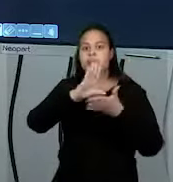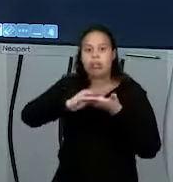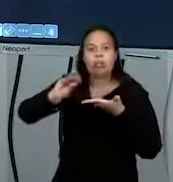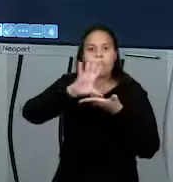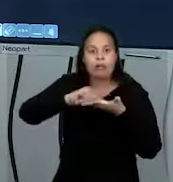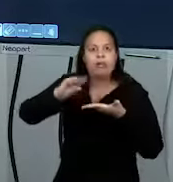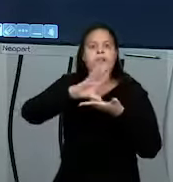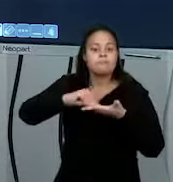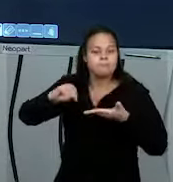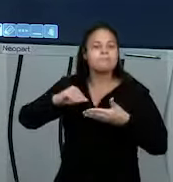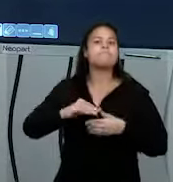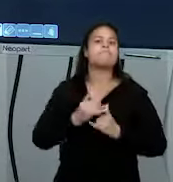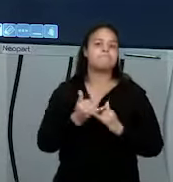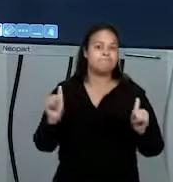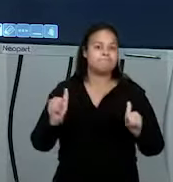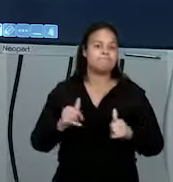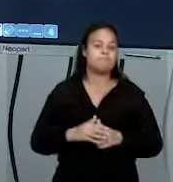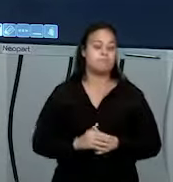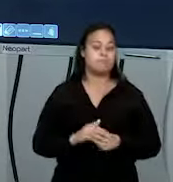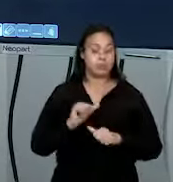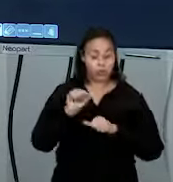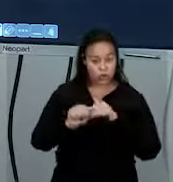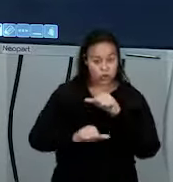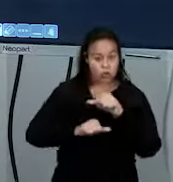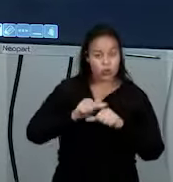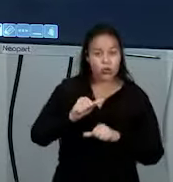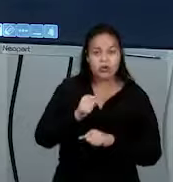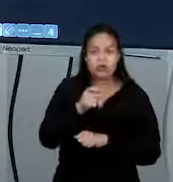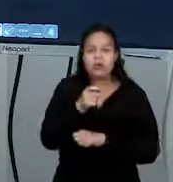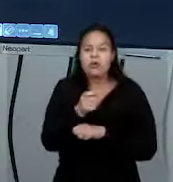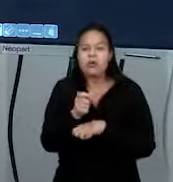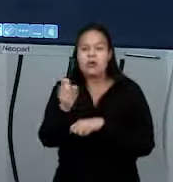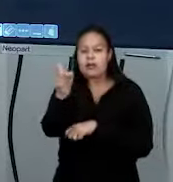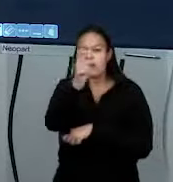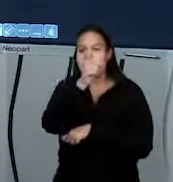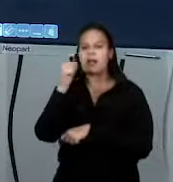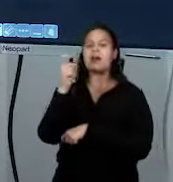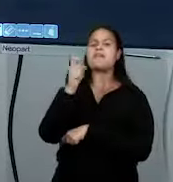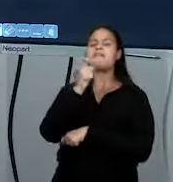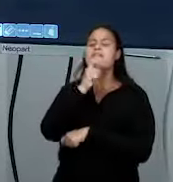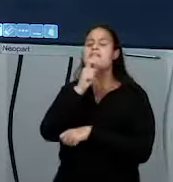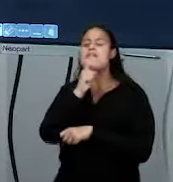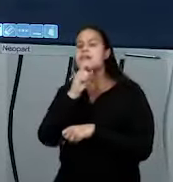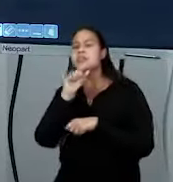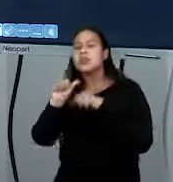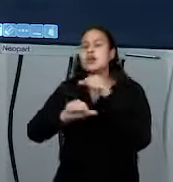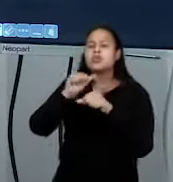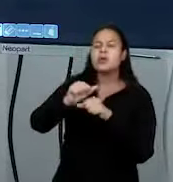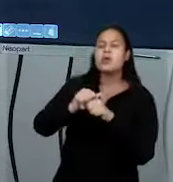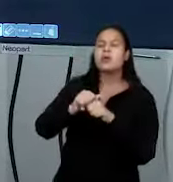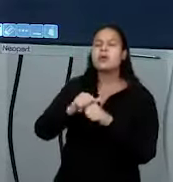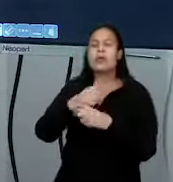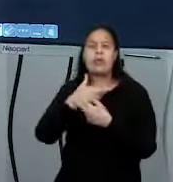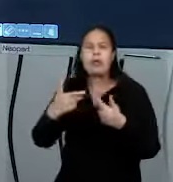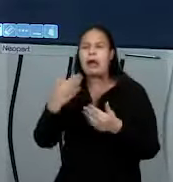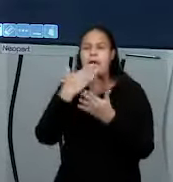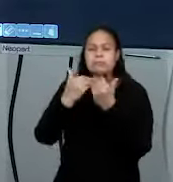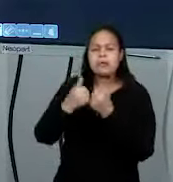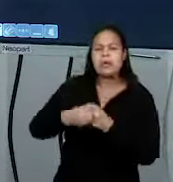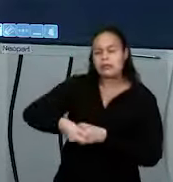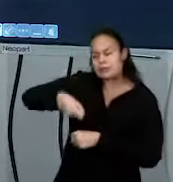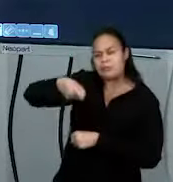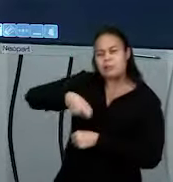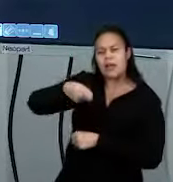energia. Diminua a troca de calor na geladeira, não coloque muitos alimentos, sacolas